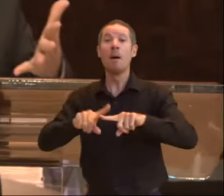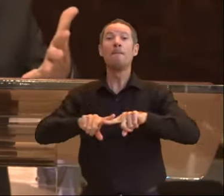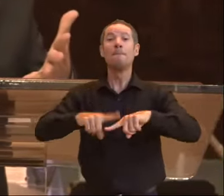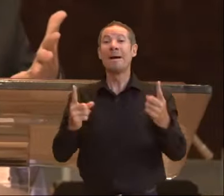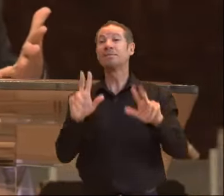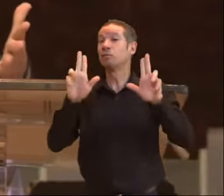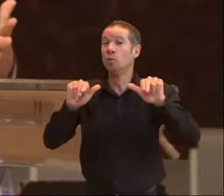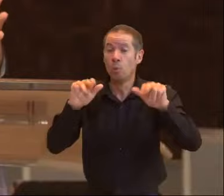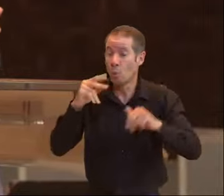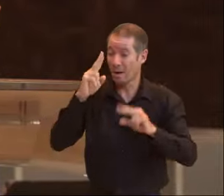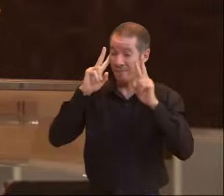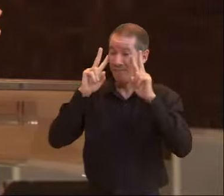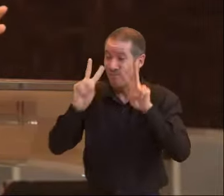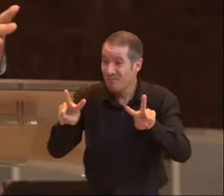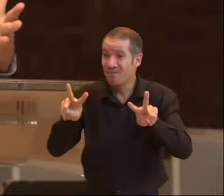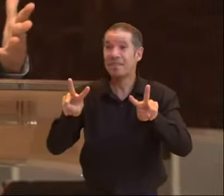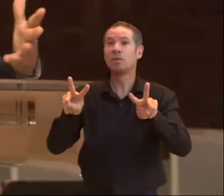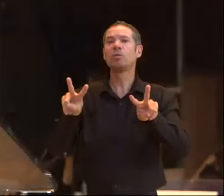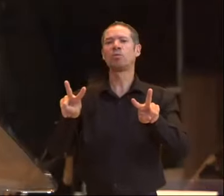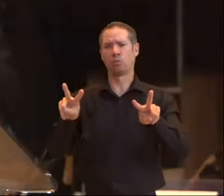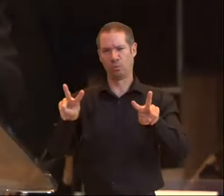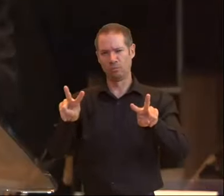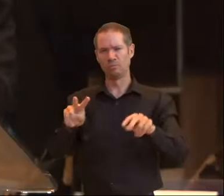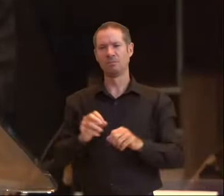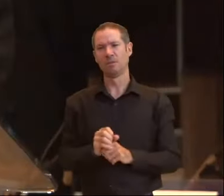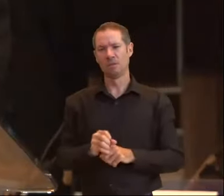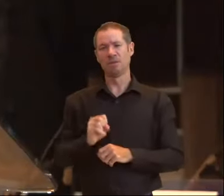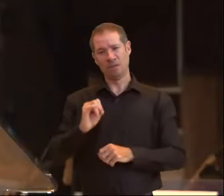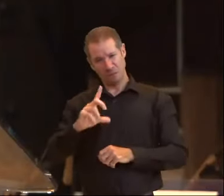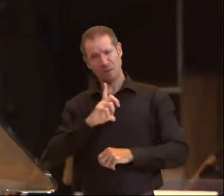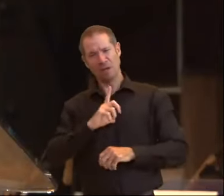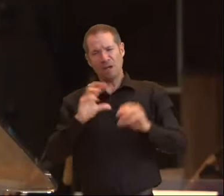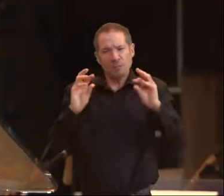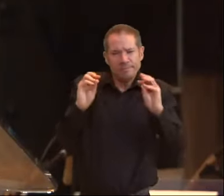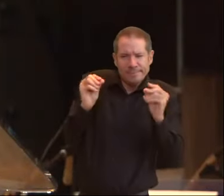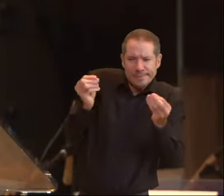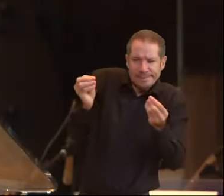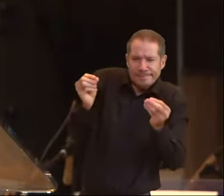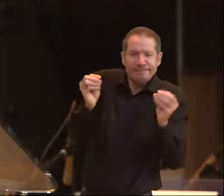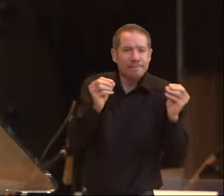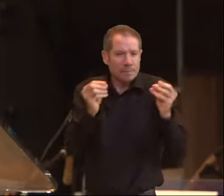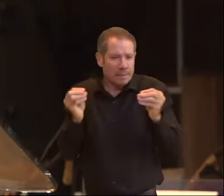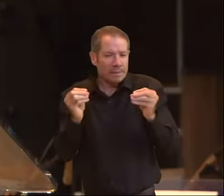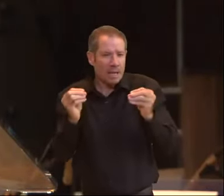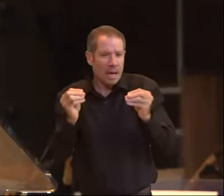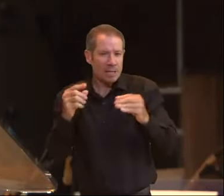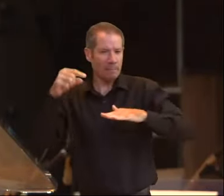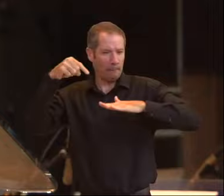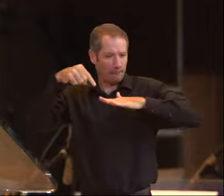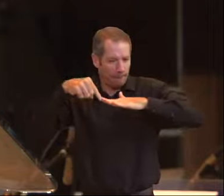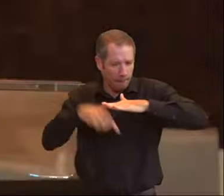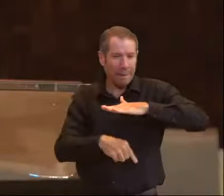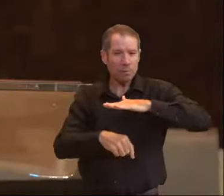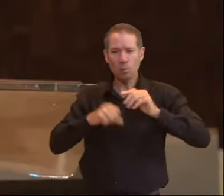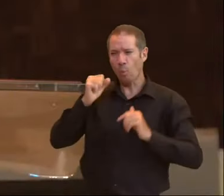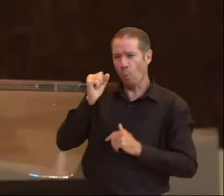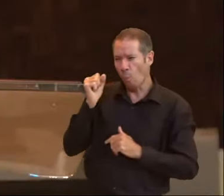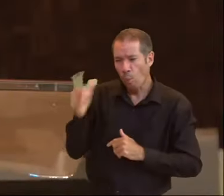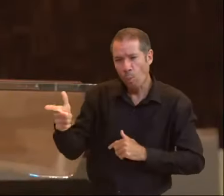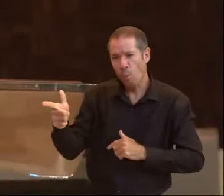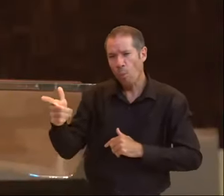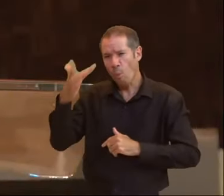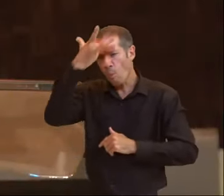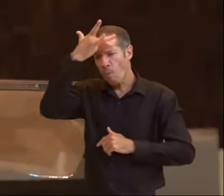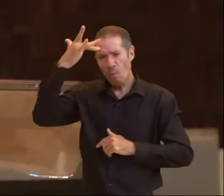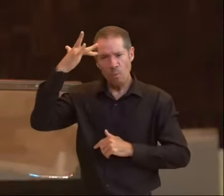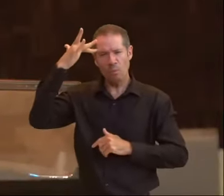nunca enxergou, embora tenha uma sensibilidade muito maior para outras